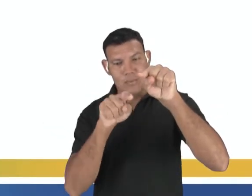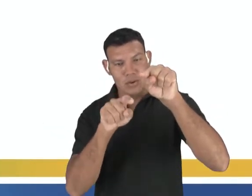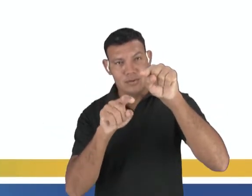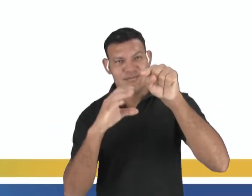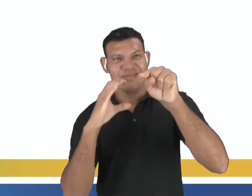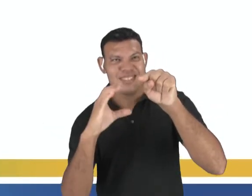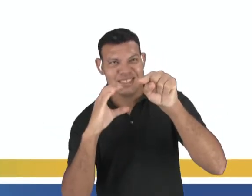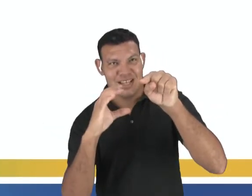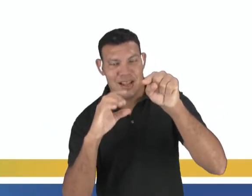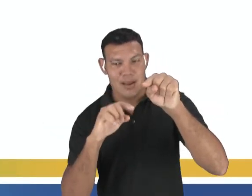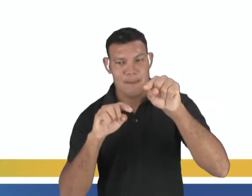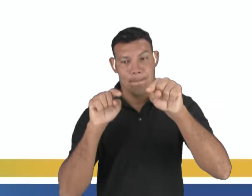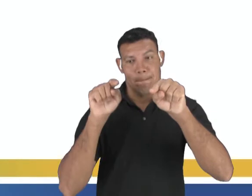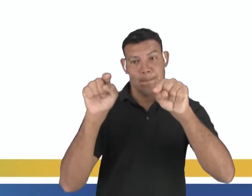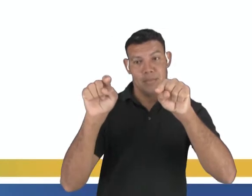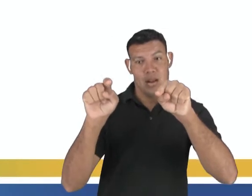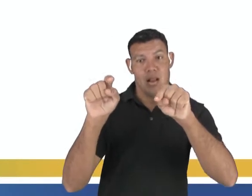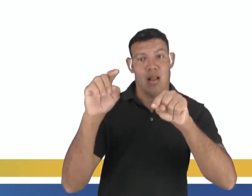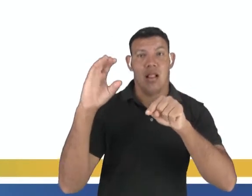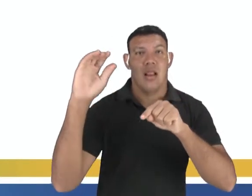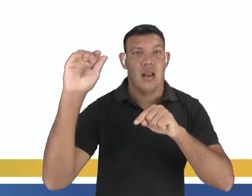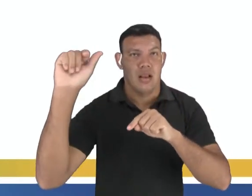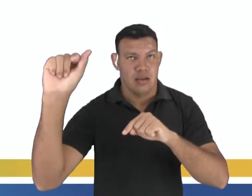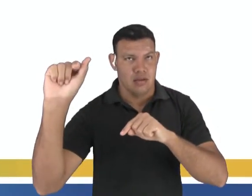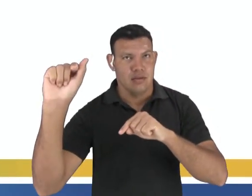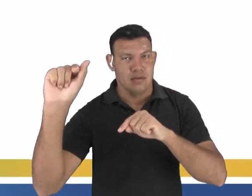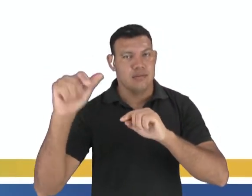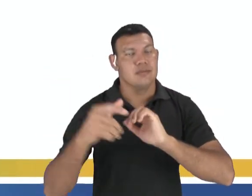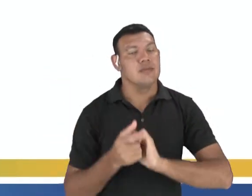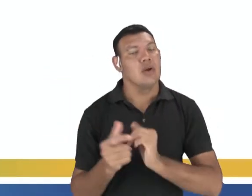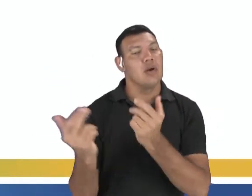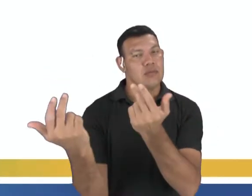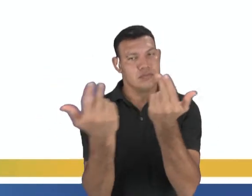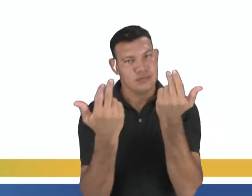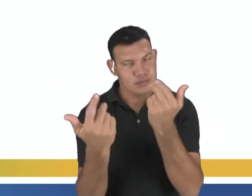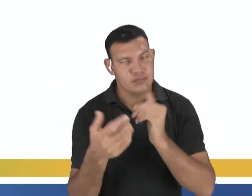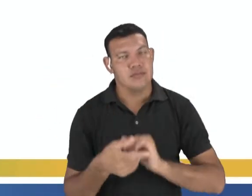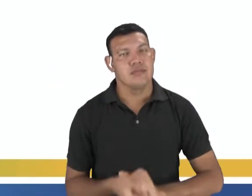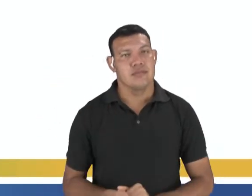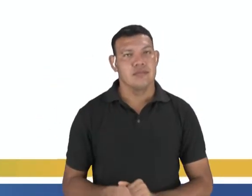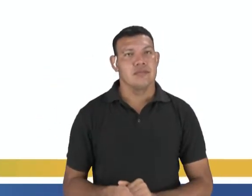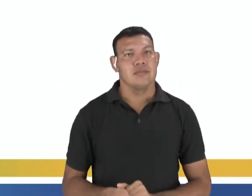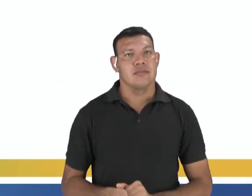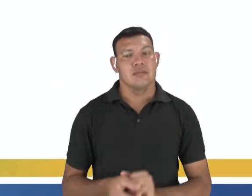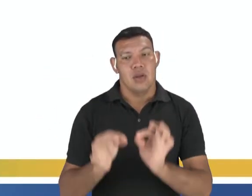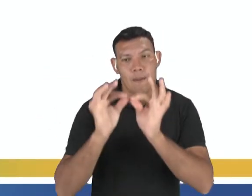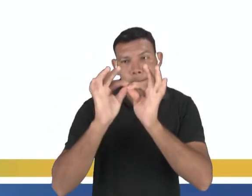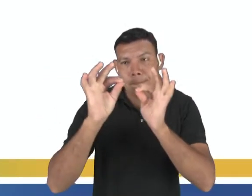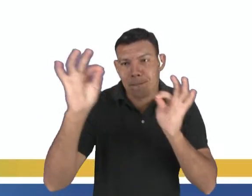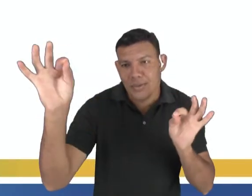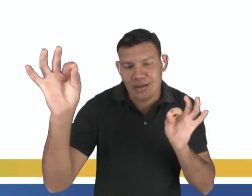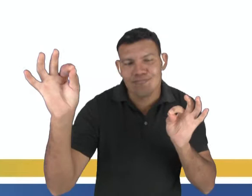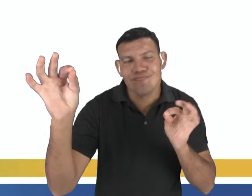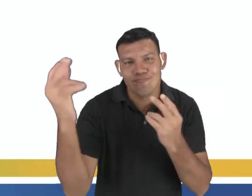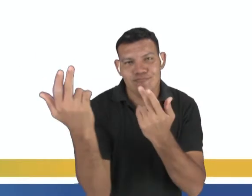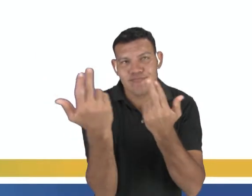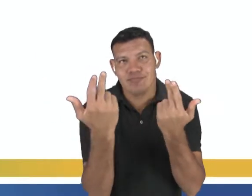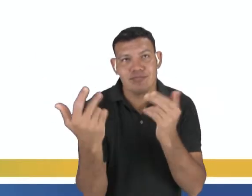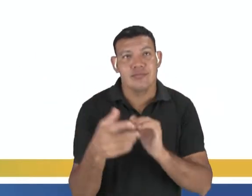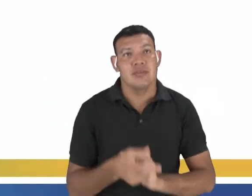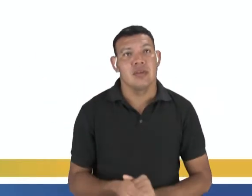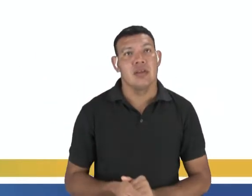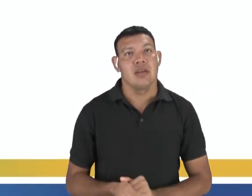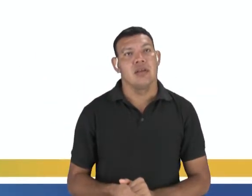esses pontos que formam o contorno da circunferência vai ser sempre o mesmo, ok? E o que é o círculo? Círculo é